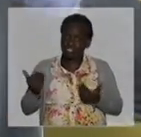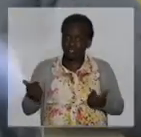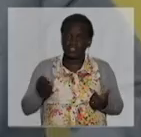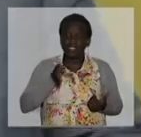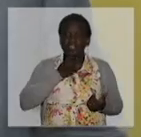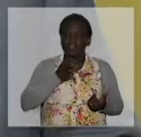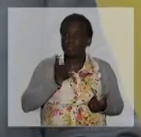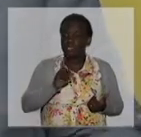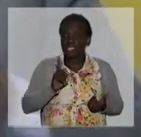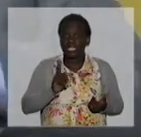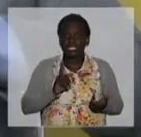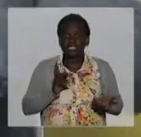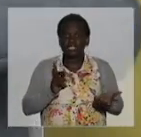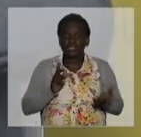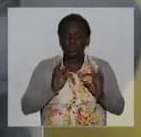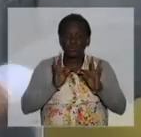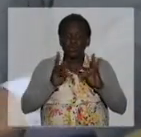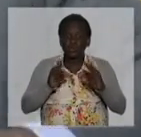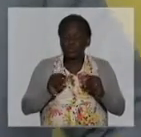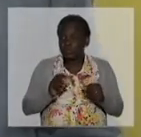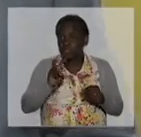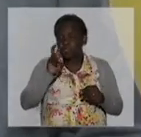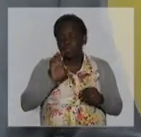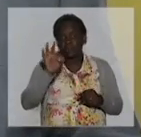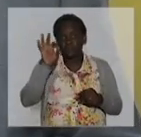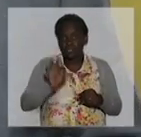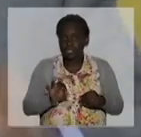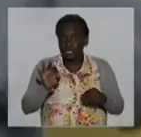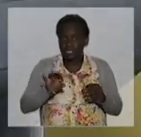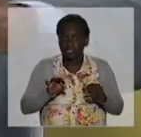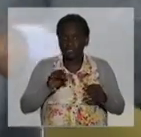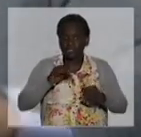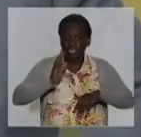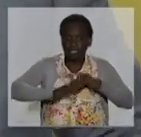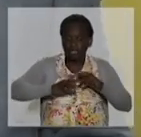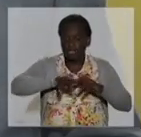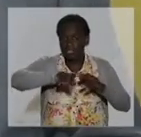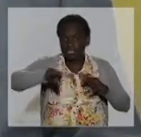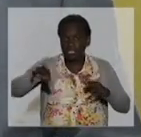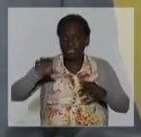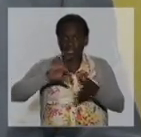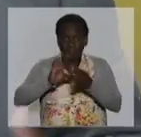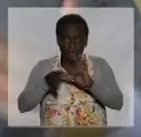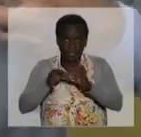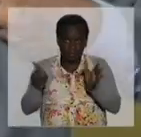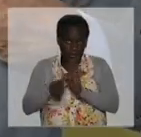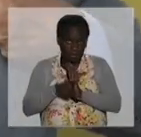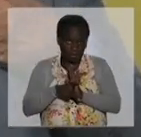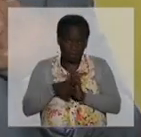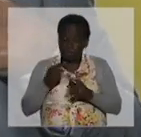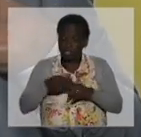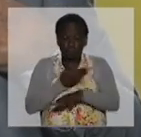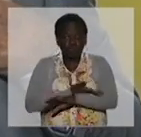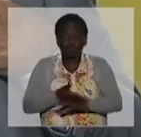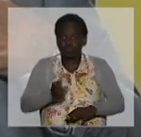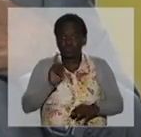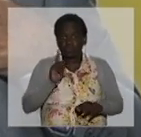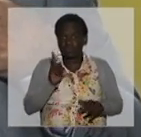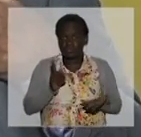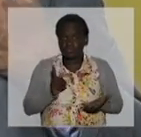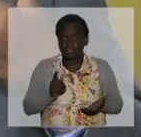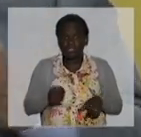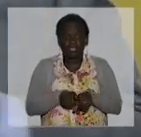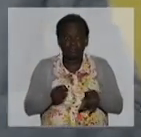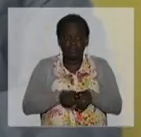não conhecem, talvez, nem 50% das modalidades olímpicas, porque não tem a prática. Verdade.